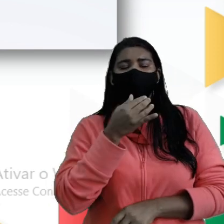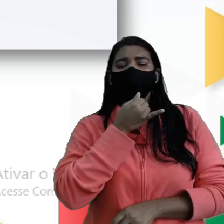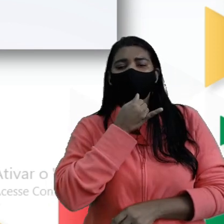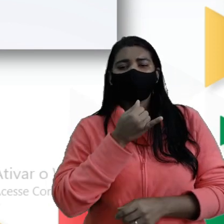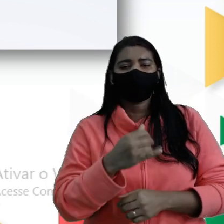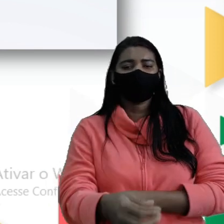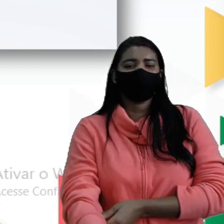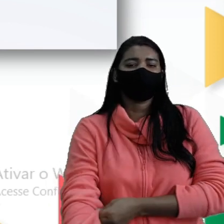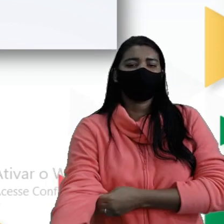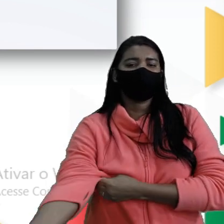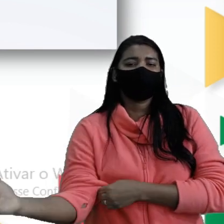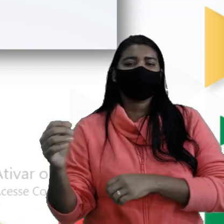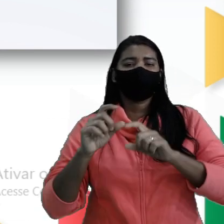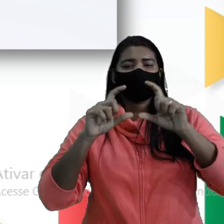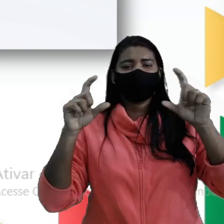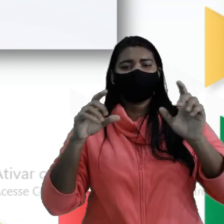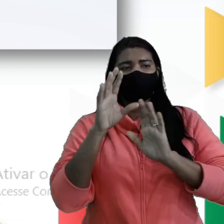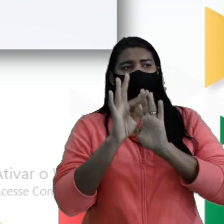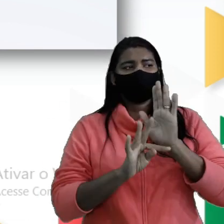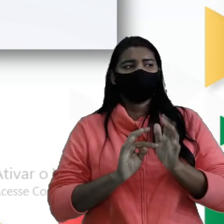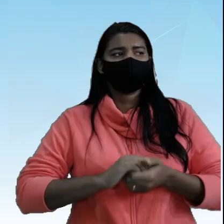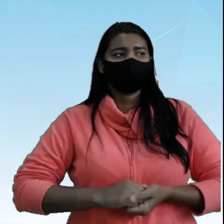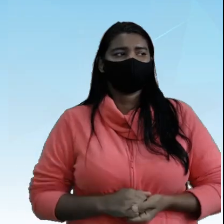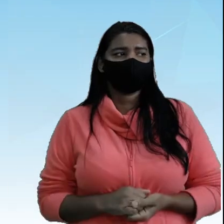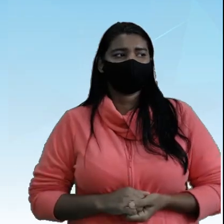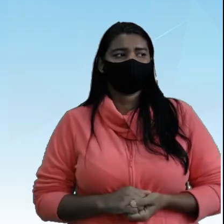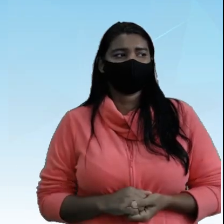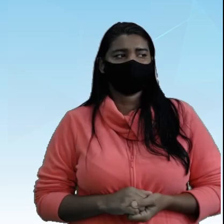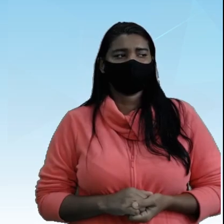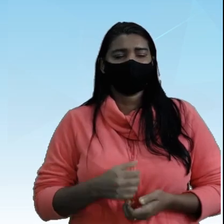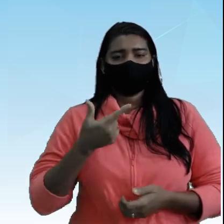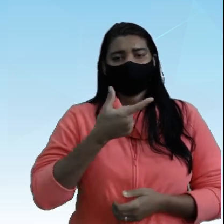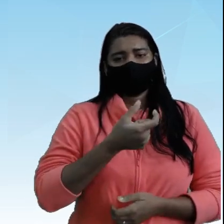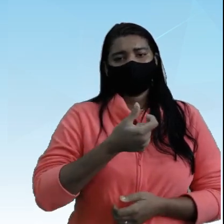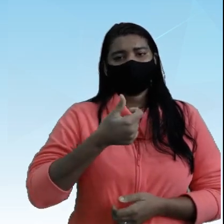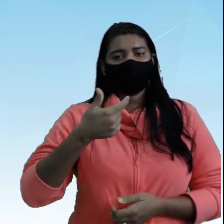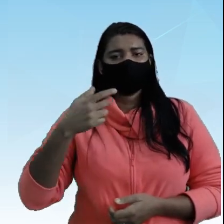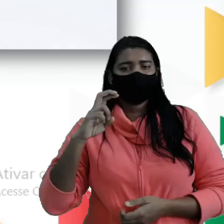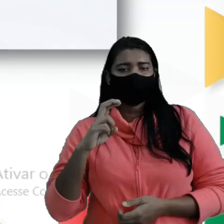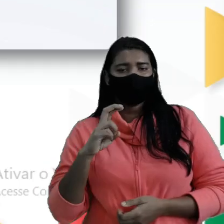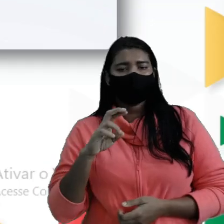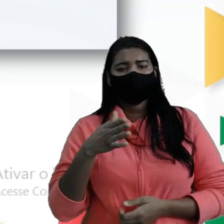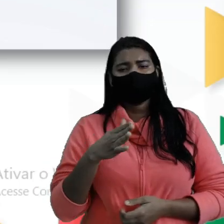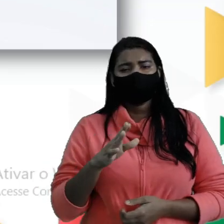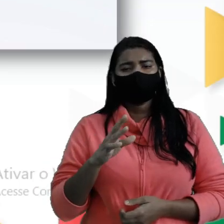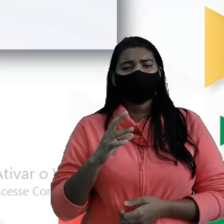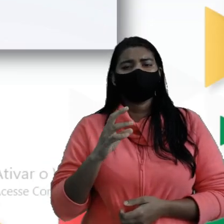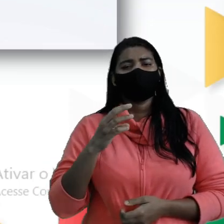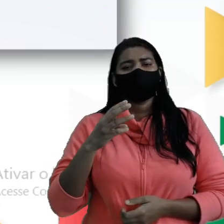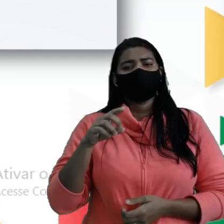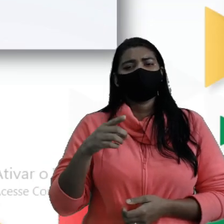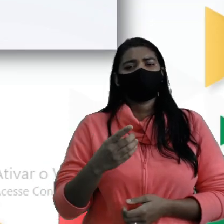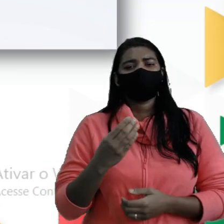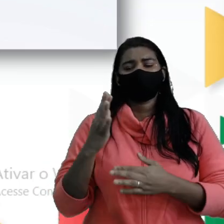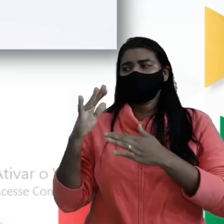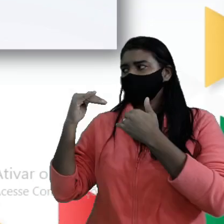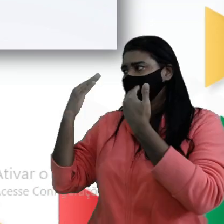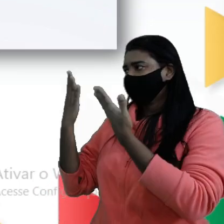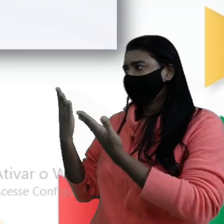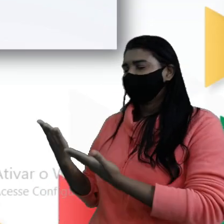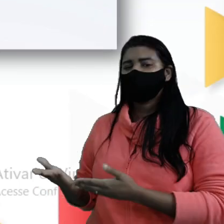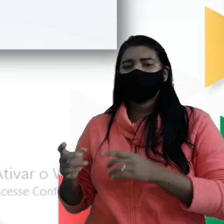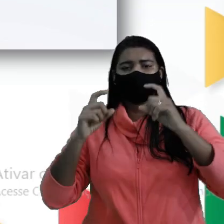exemplo abaixo, retirado de um texto. Vejam só, em 2025, cerca de 3 bilhões de pessoas, olha aí o